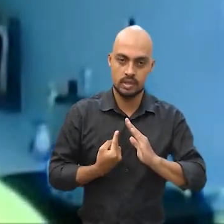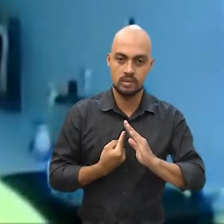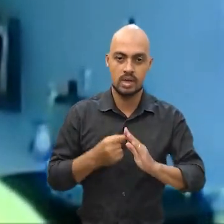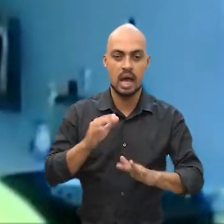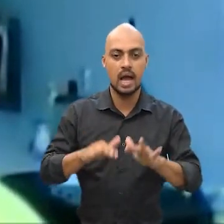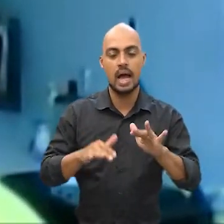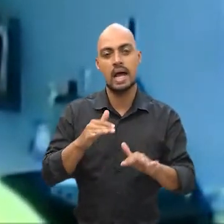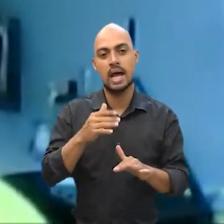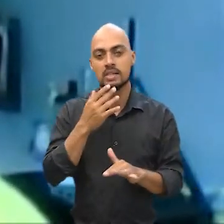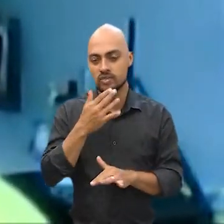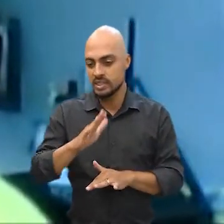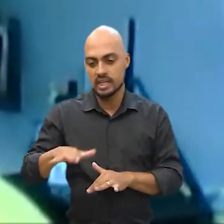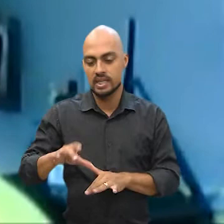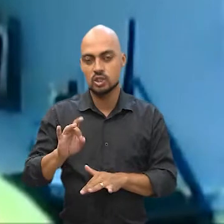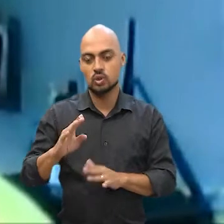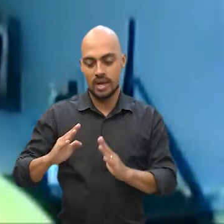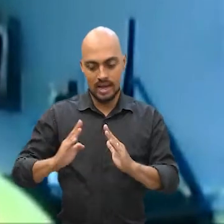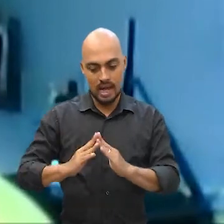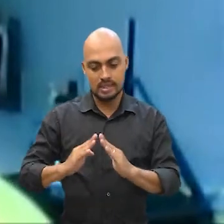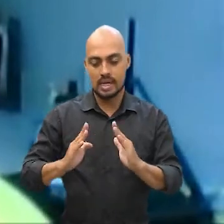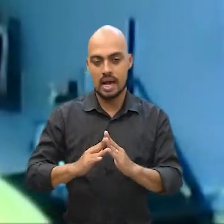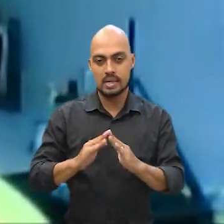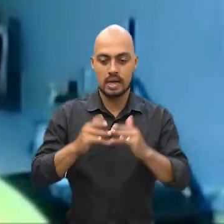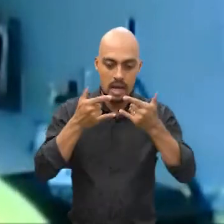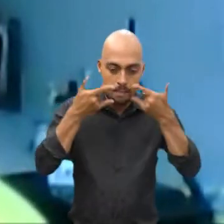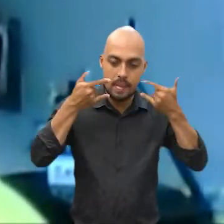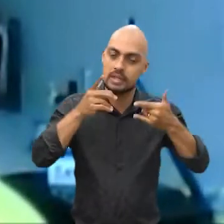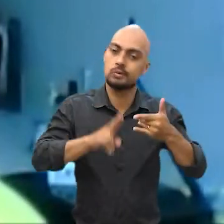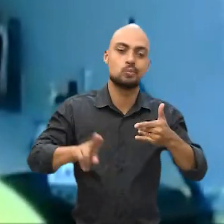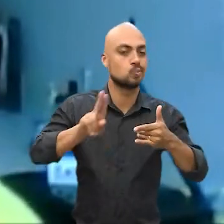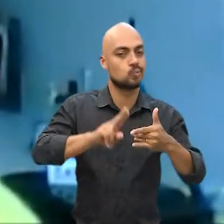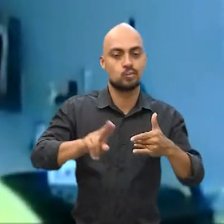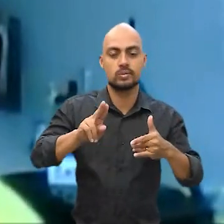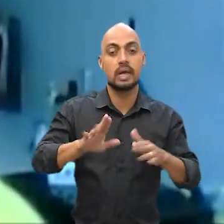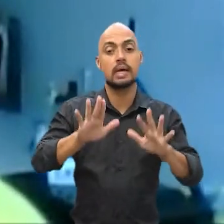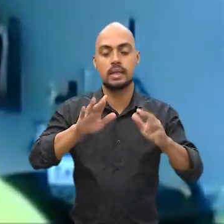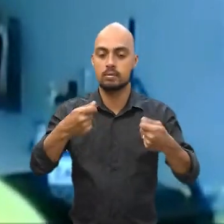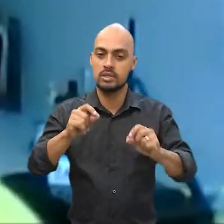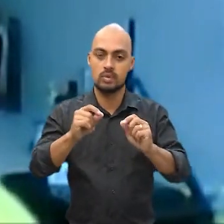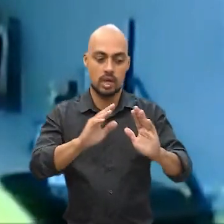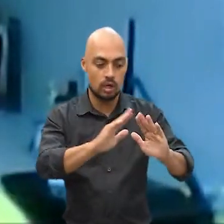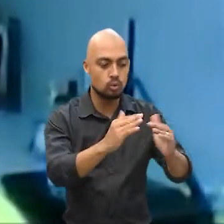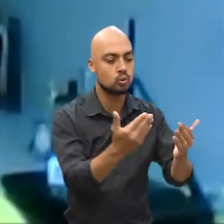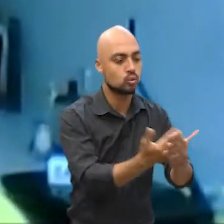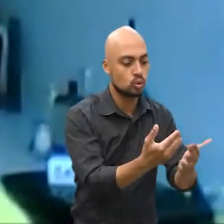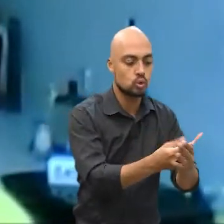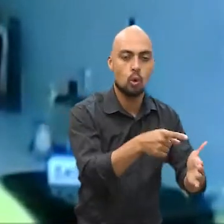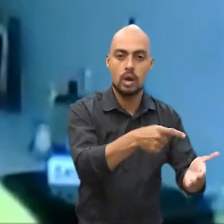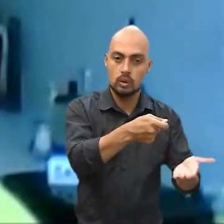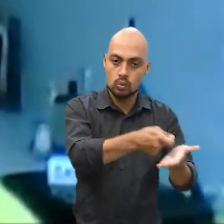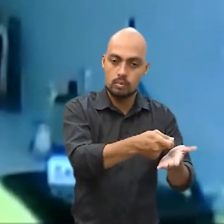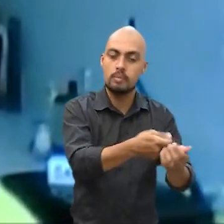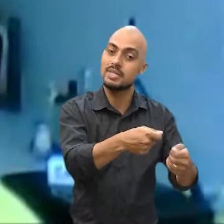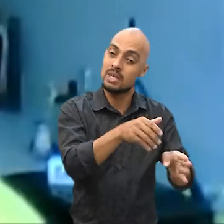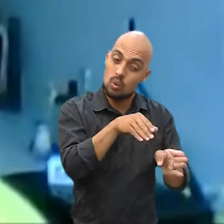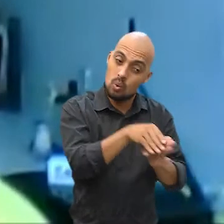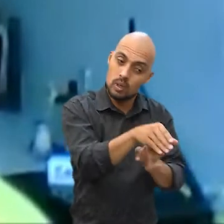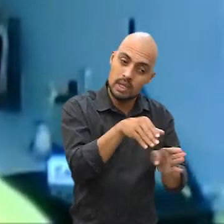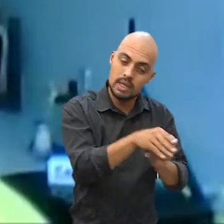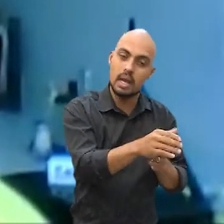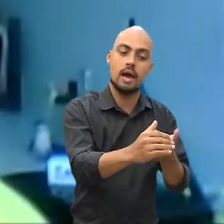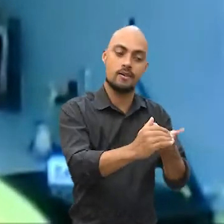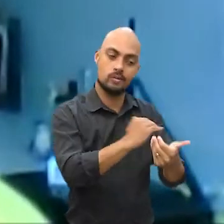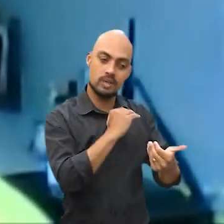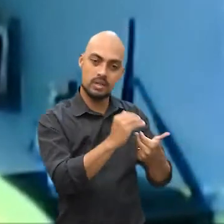colocar máscaras, né? Então, entender que esse processo exige tanto da escola quanto da família uma orientação. As